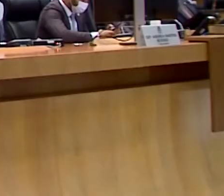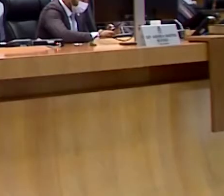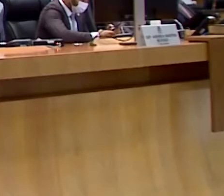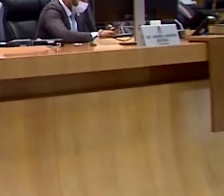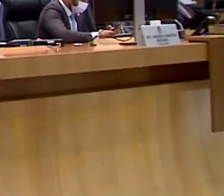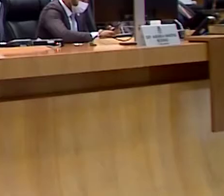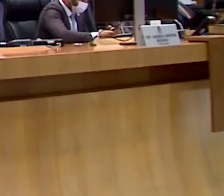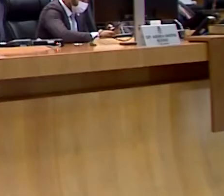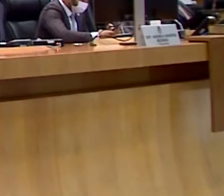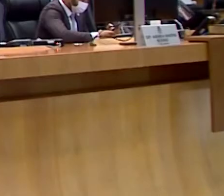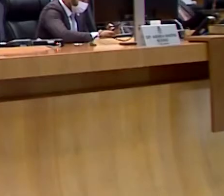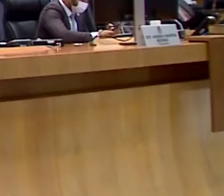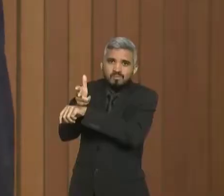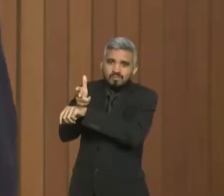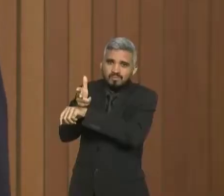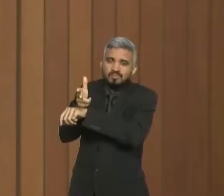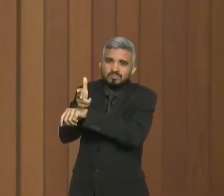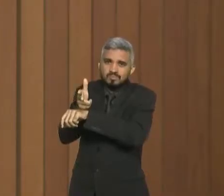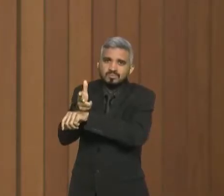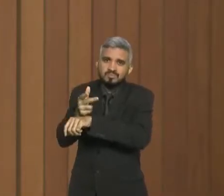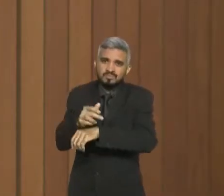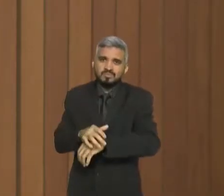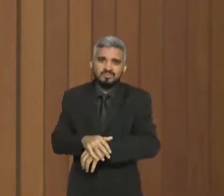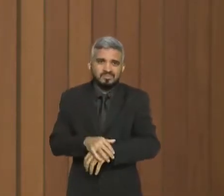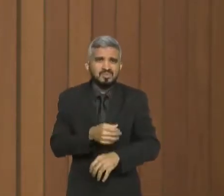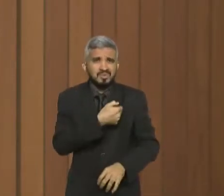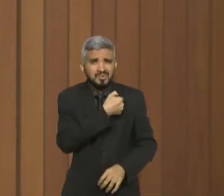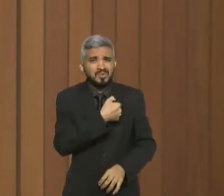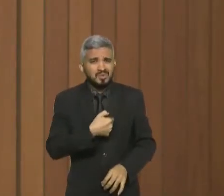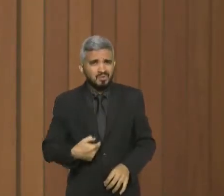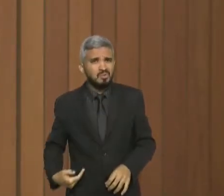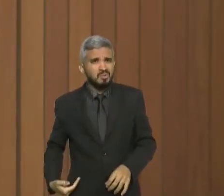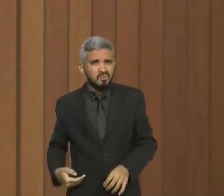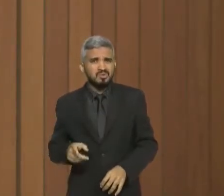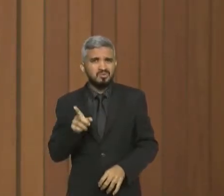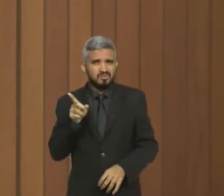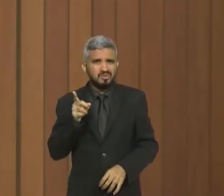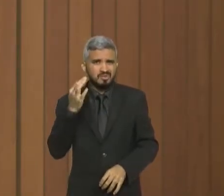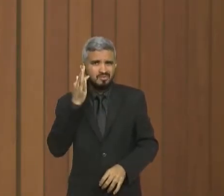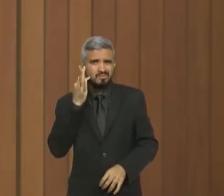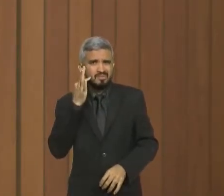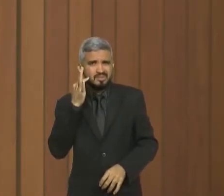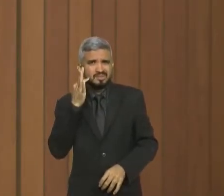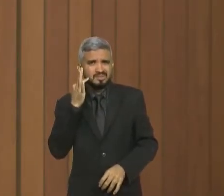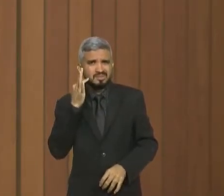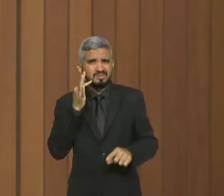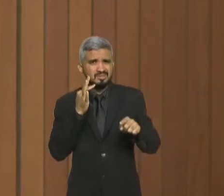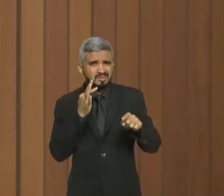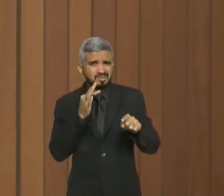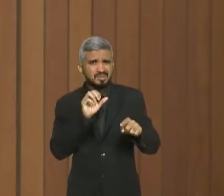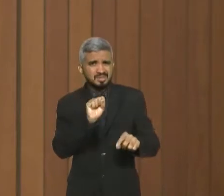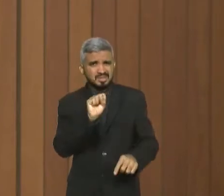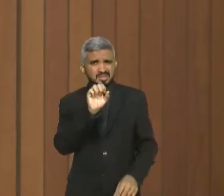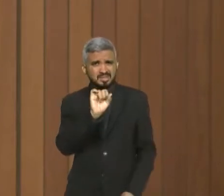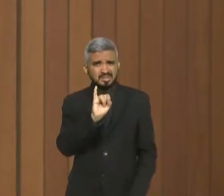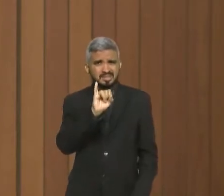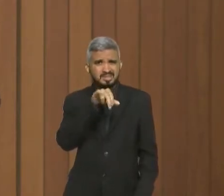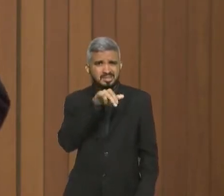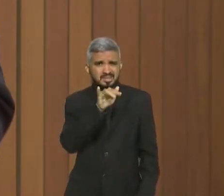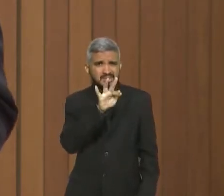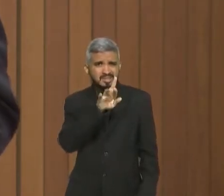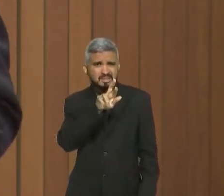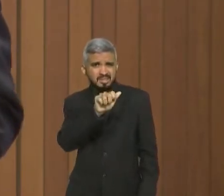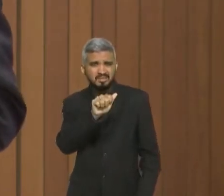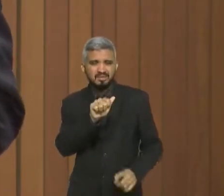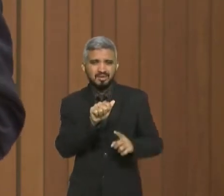da Secretaria de Estado da Infraestrutura. Esse governo, por meio da CINFRA, tem sido uma brincadeira. Mas eu vou fazer essa